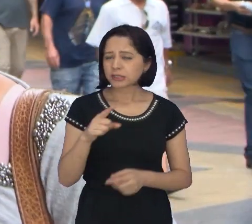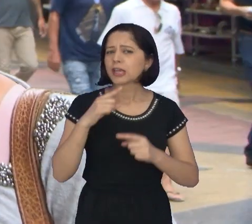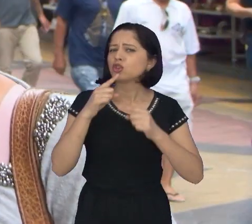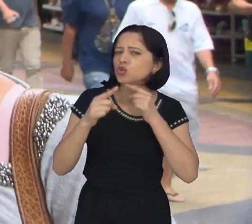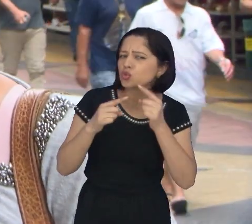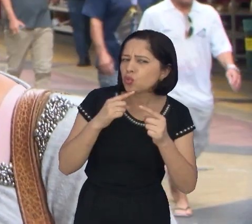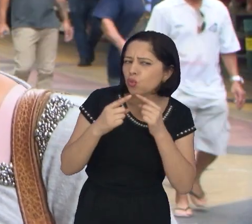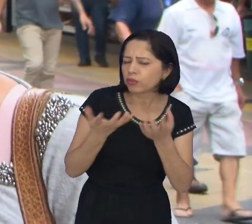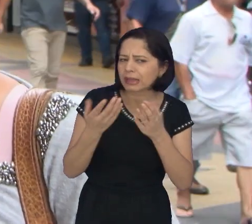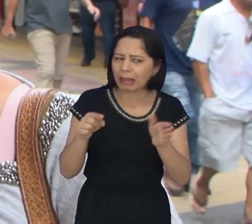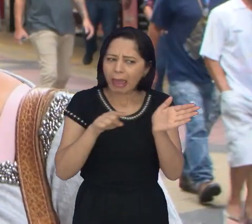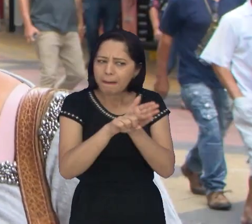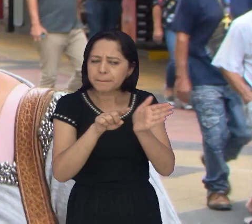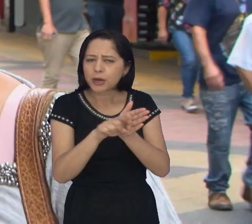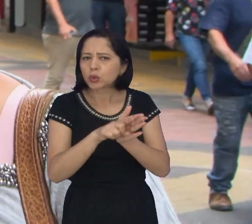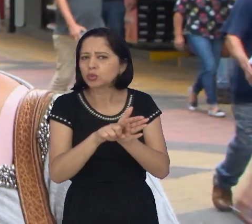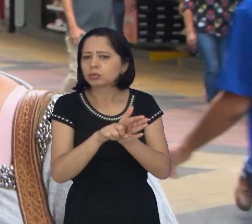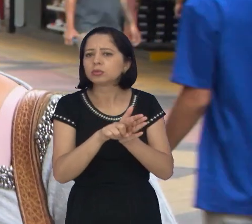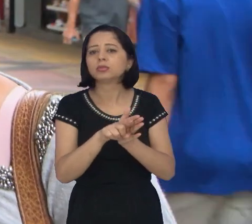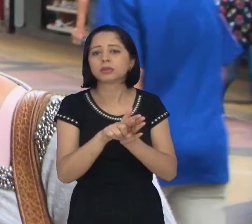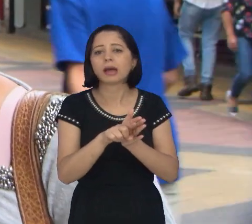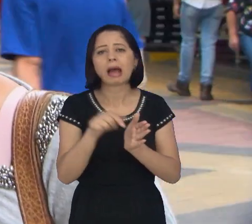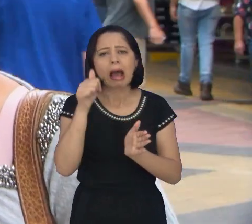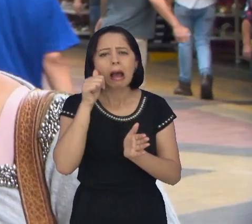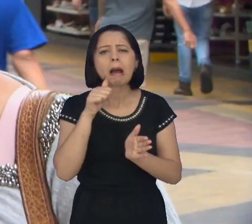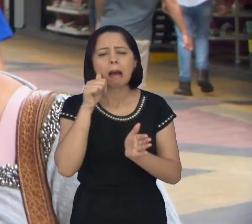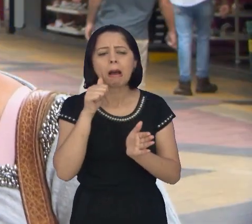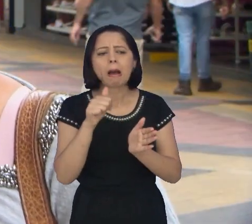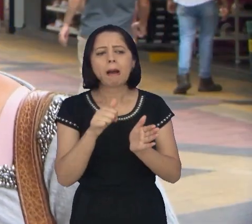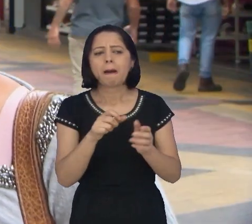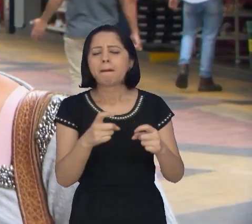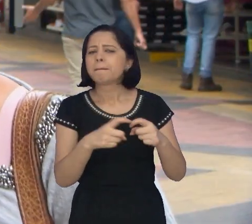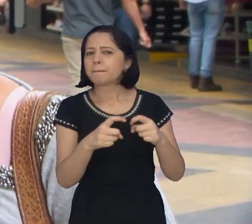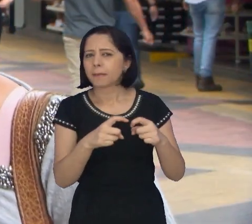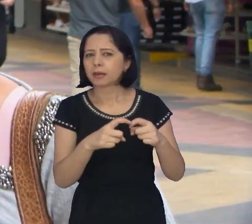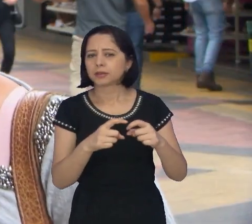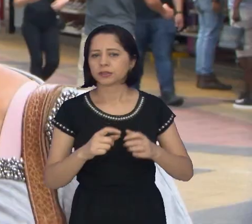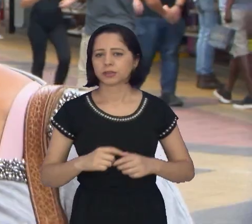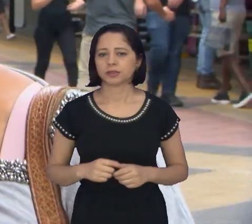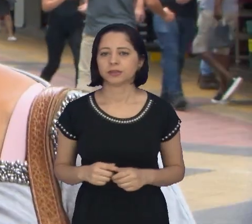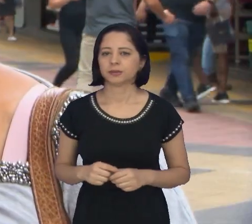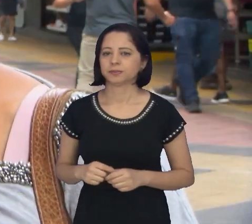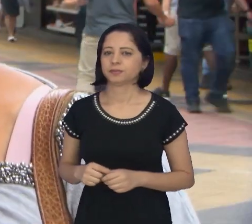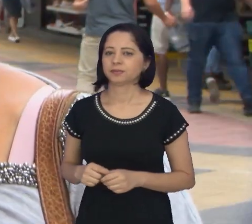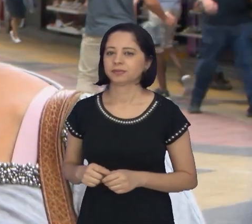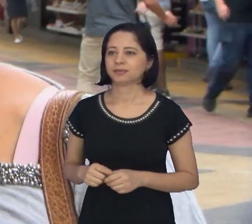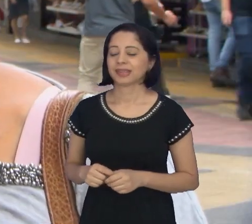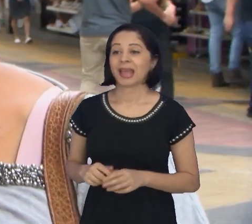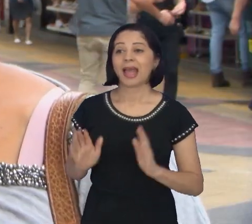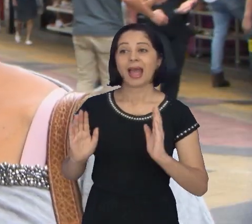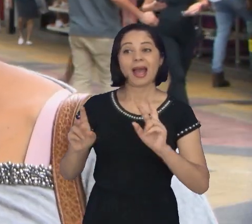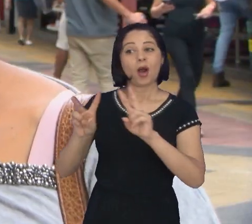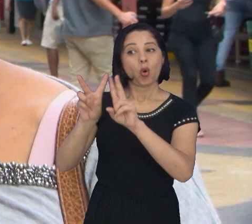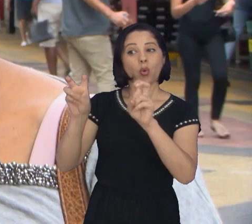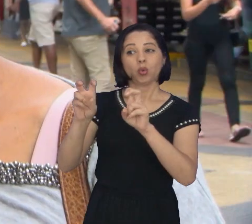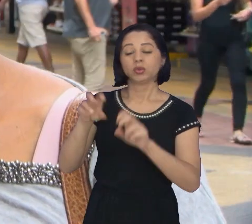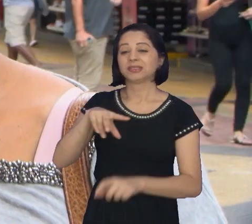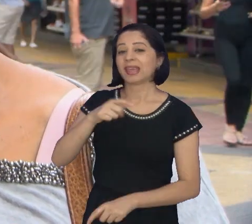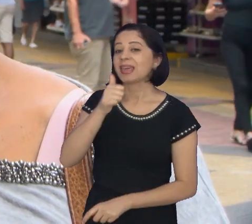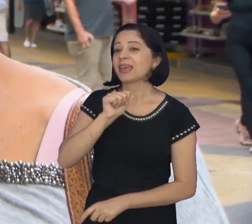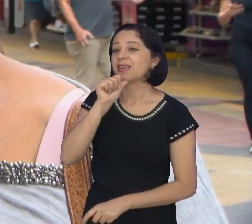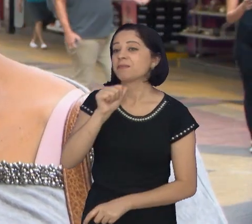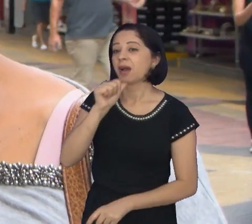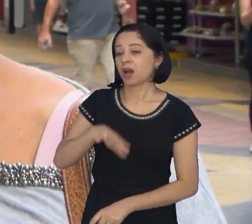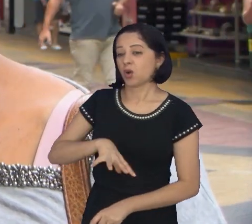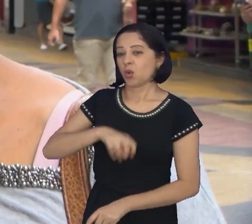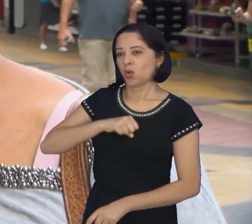dúvida que a senhora gostaria de colocar aqui para a gente poder perguntar ao médico? É sobre a menopausa, porque eu sinto muito